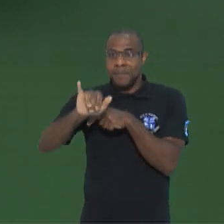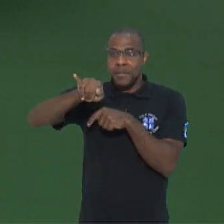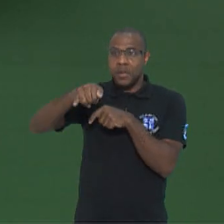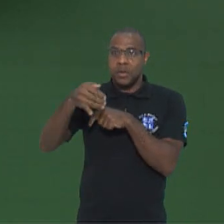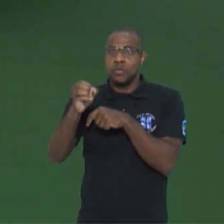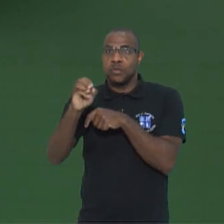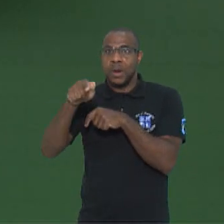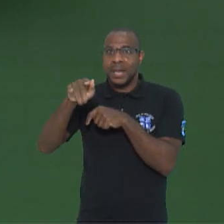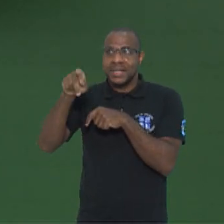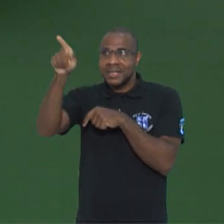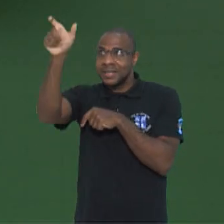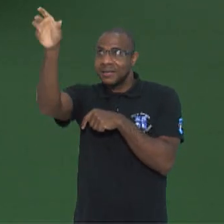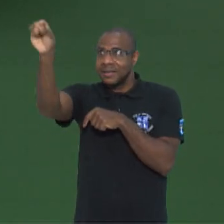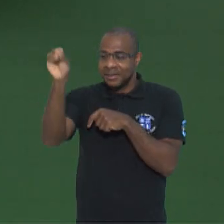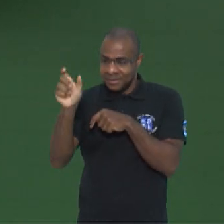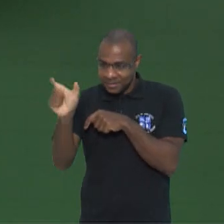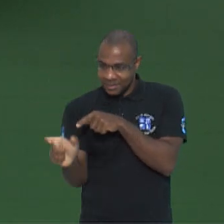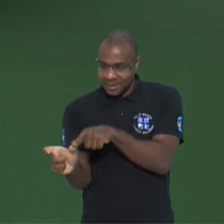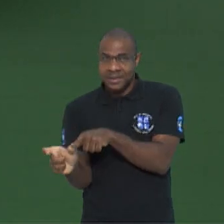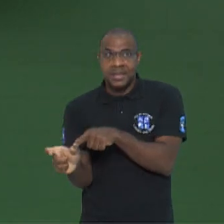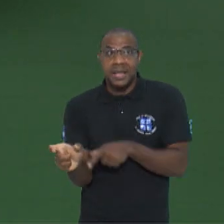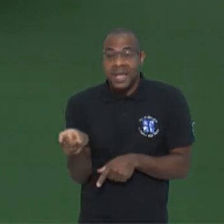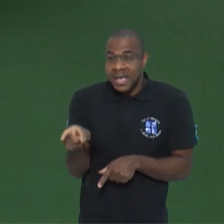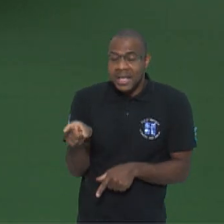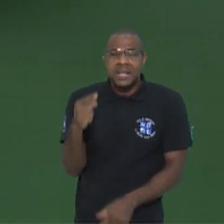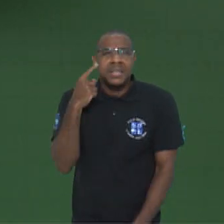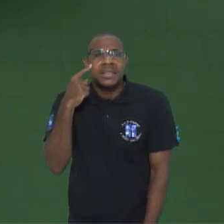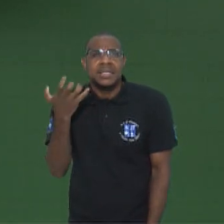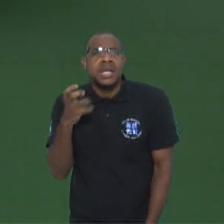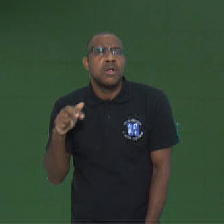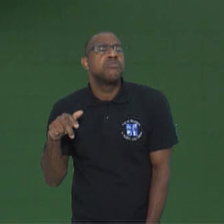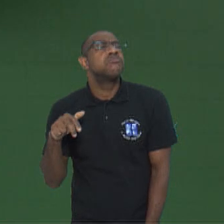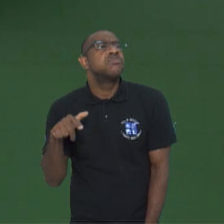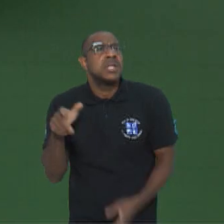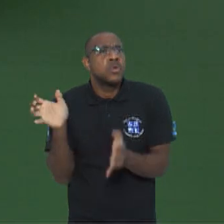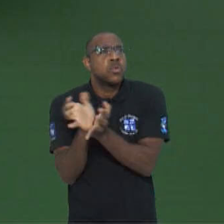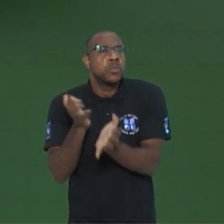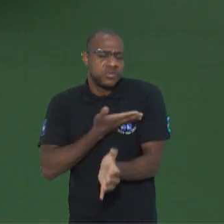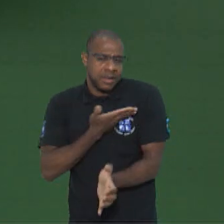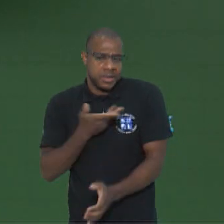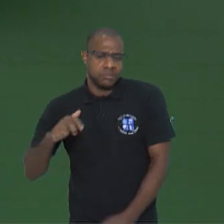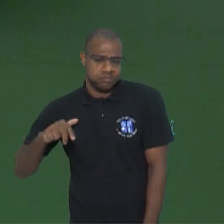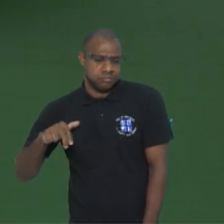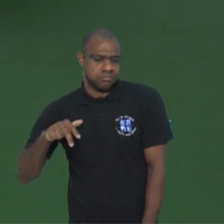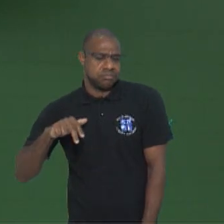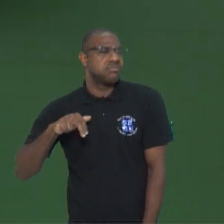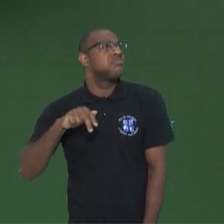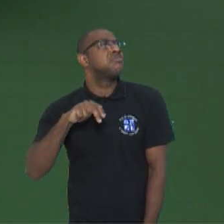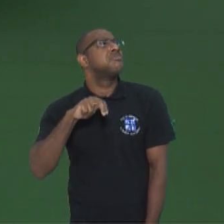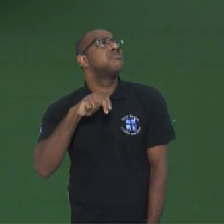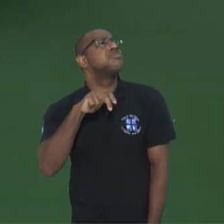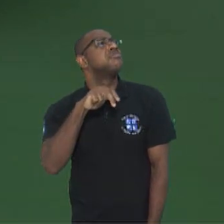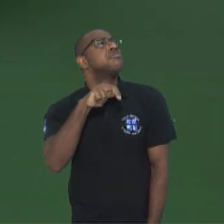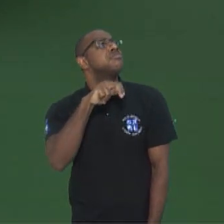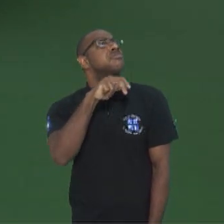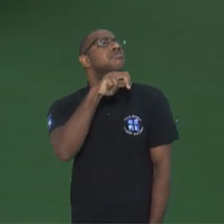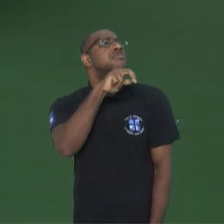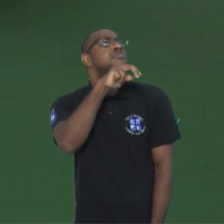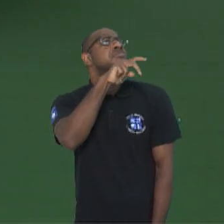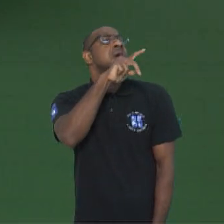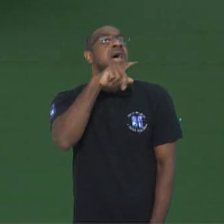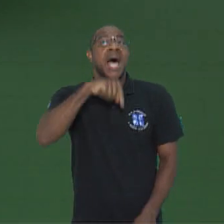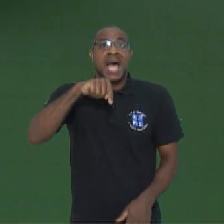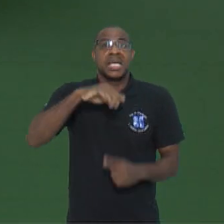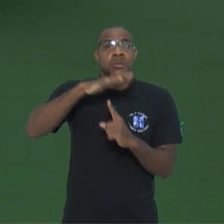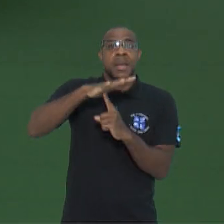parte da sua equipe resolveram subir uma montanha que até alguns anos depois foi considerada o ponto mais alto do Paraná, o pico mais alto do